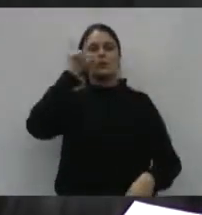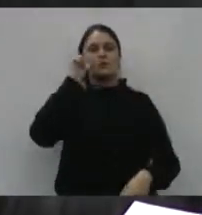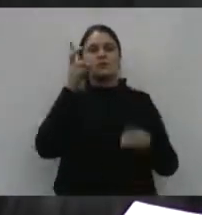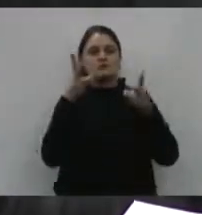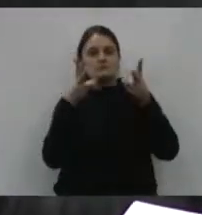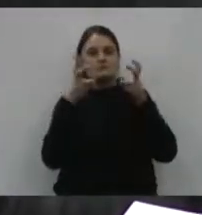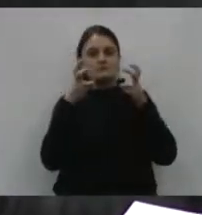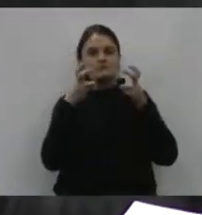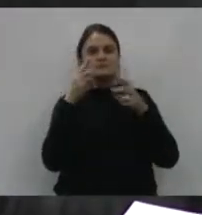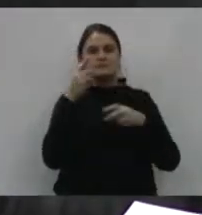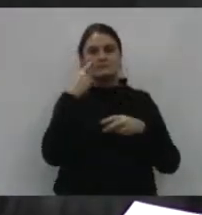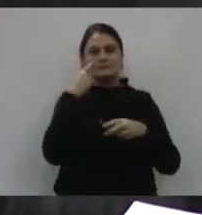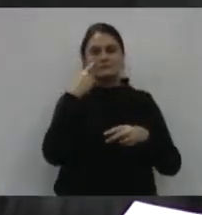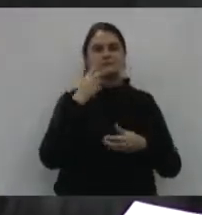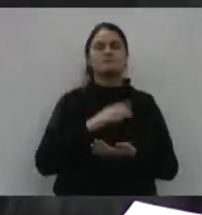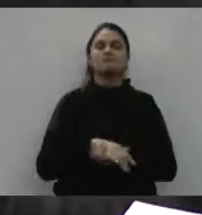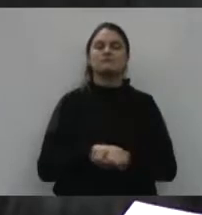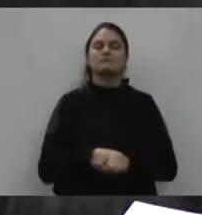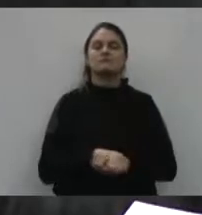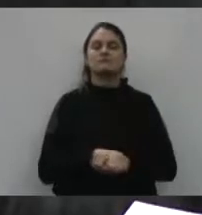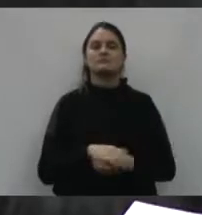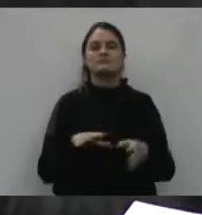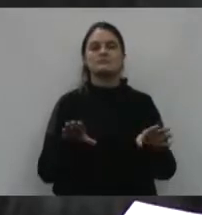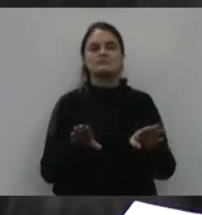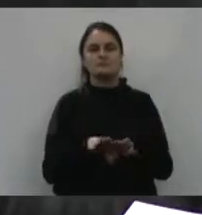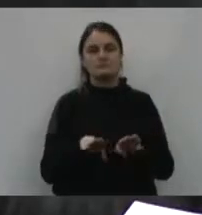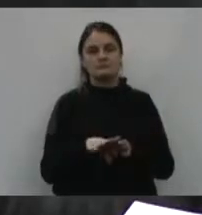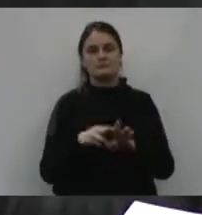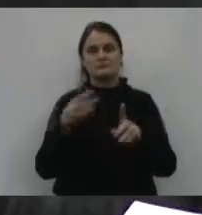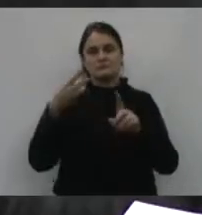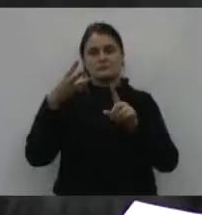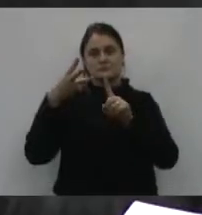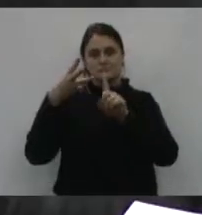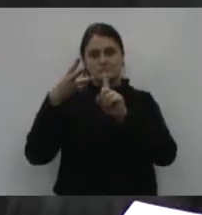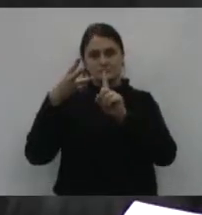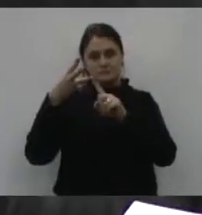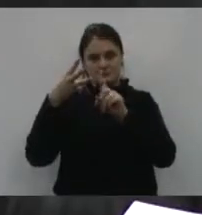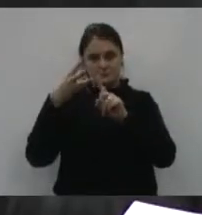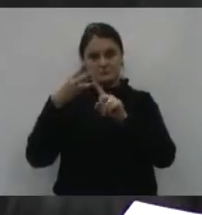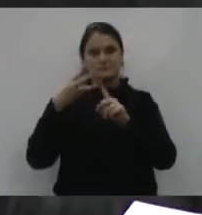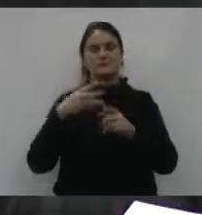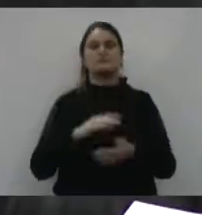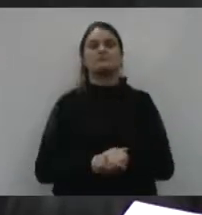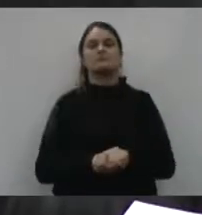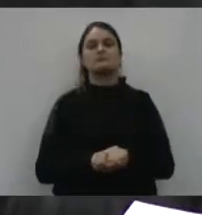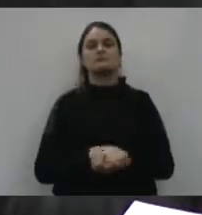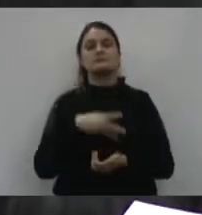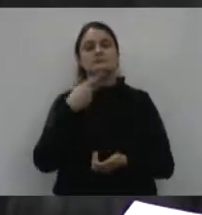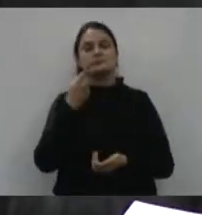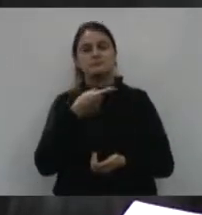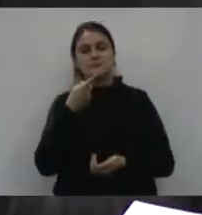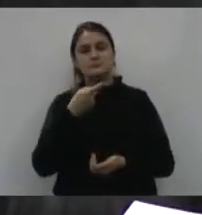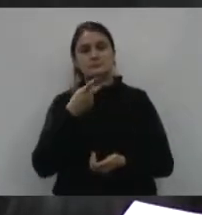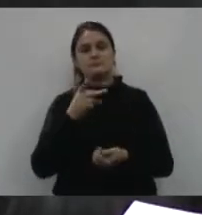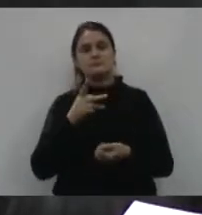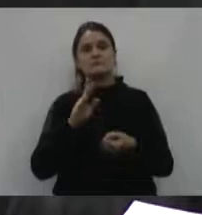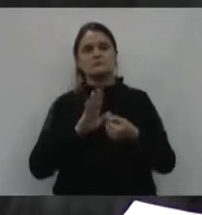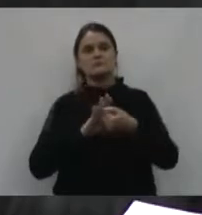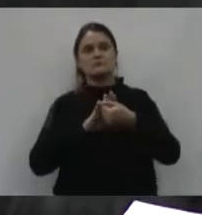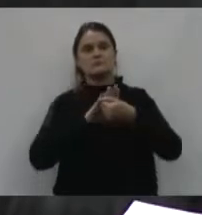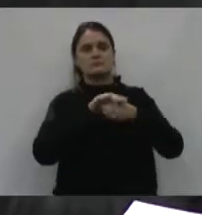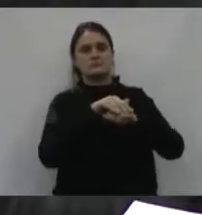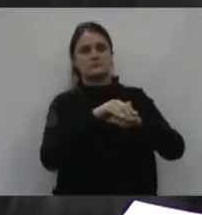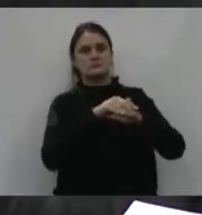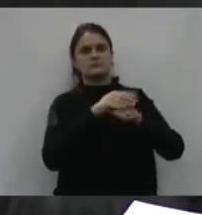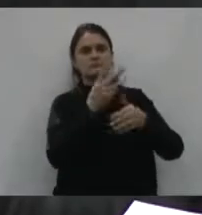E ontem nós pudemos verificar na tarde de ontem. Também, aqui, destacar a